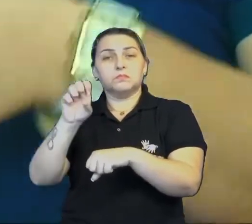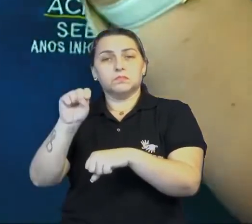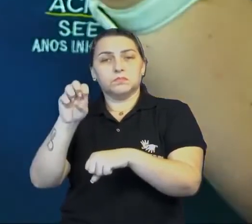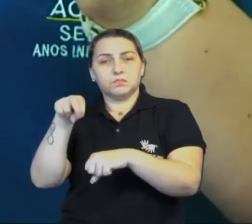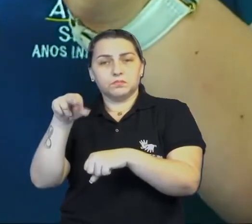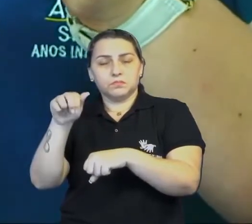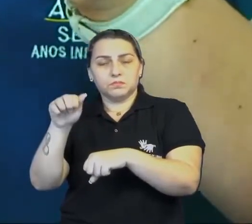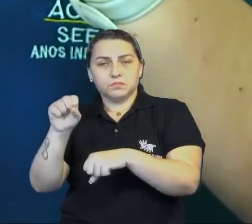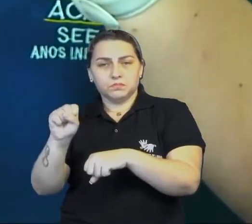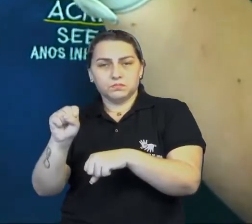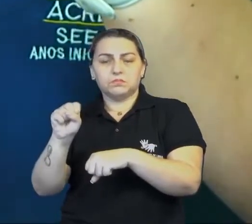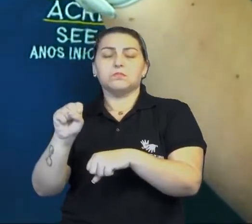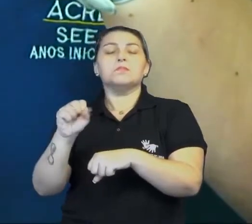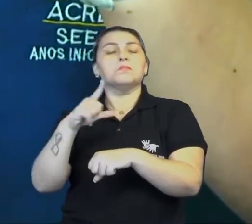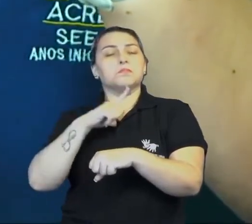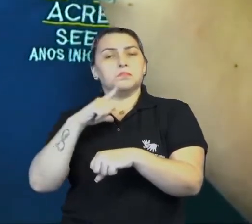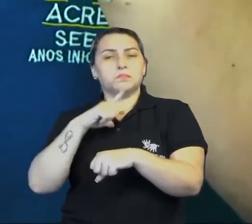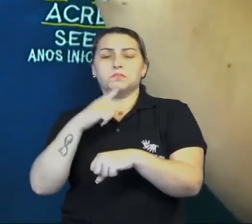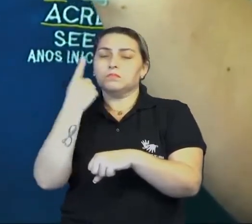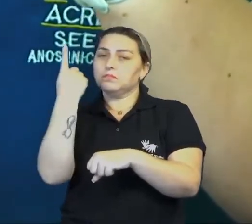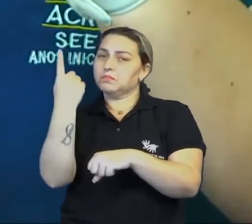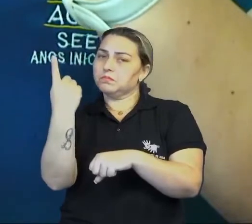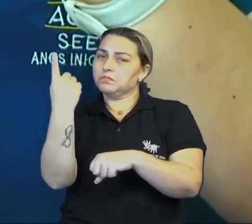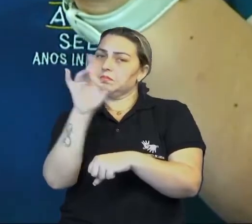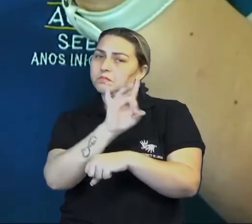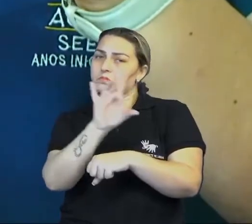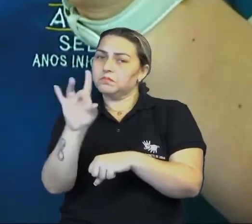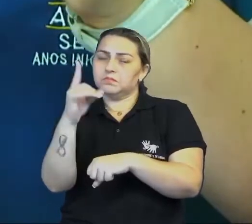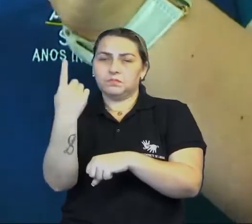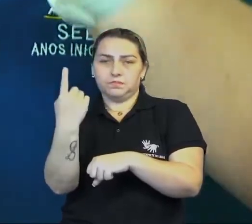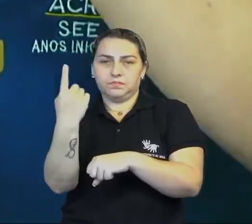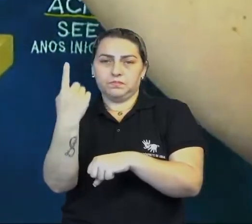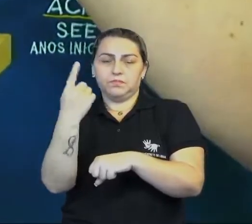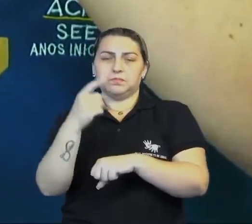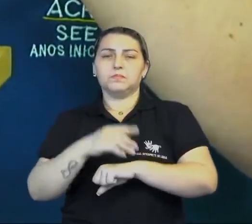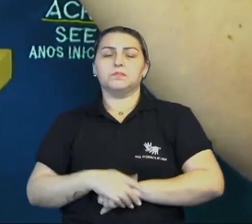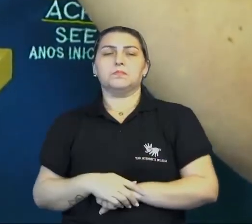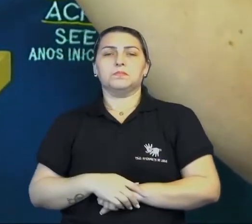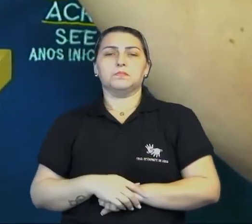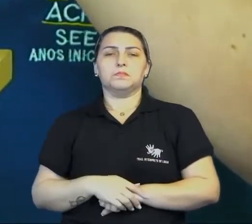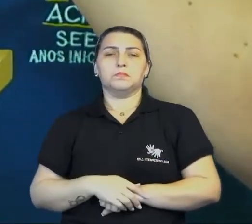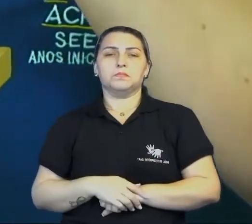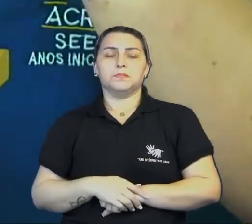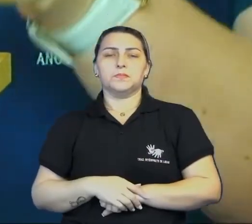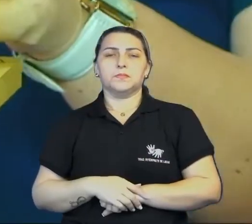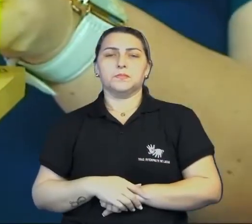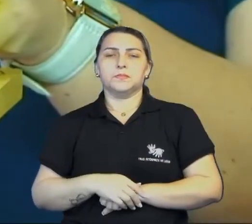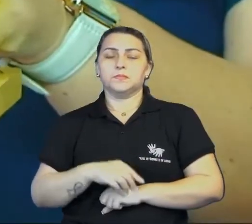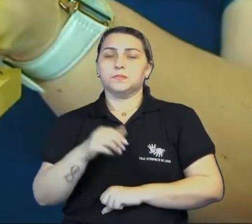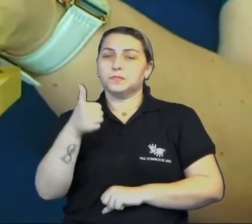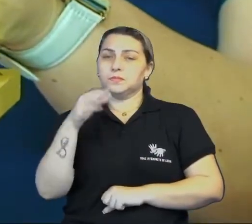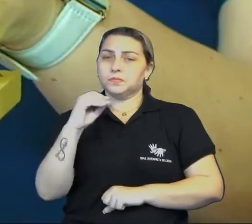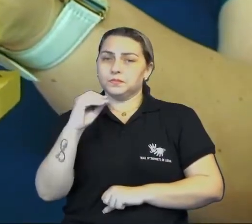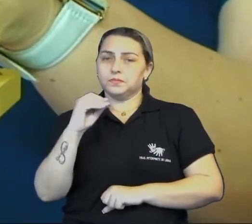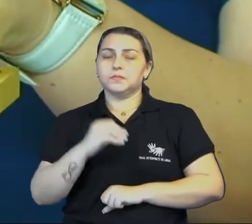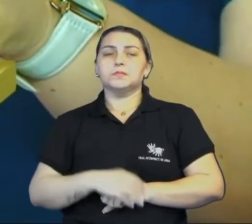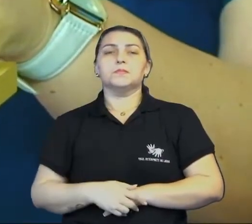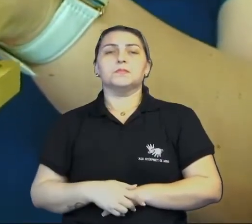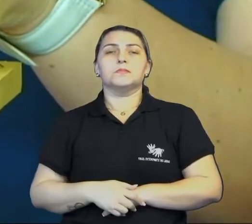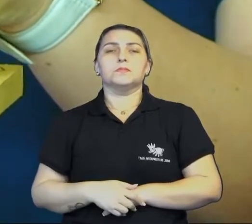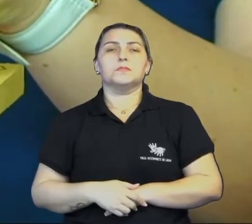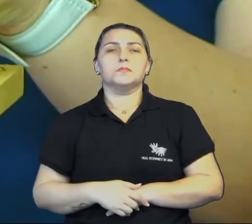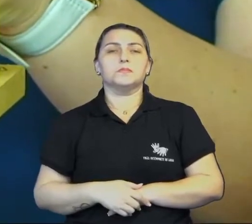dezenas. Então, aqui eu vou ter 1. Cada um desse é 1. Cada um desse aqui vai ser 10,